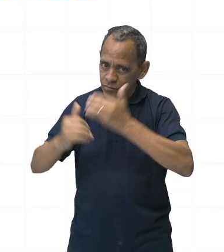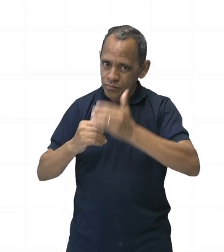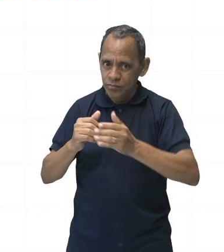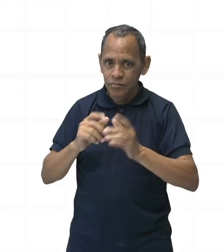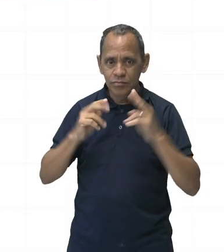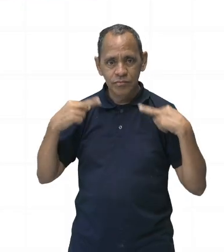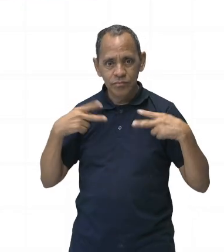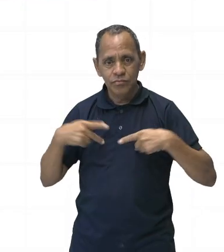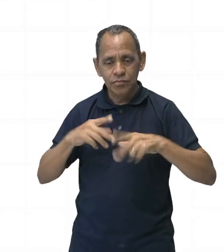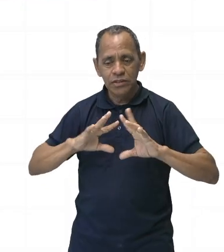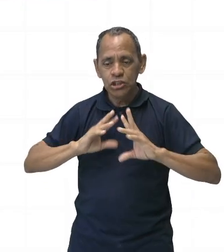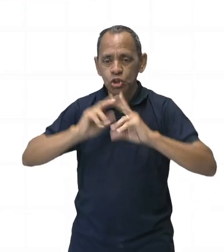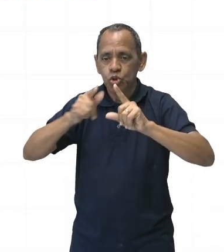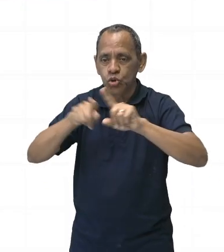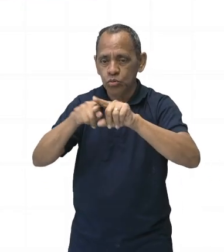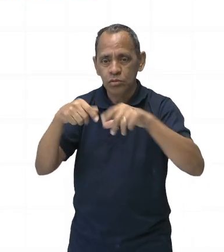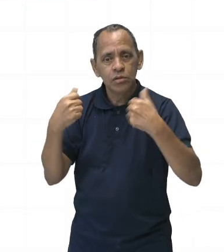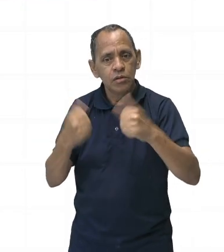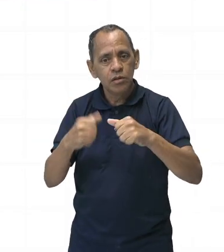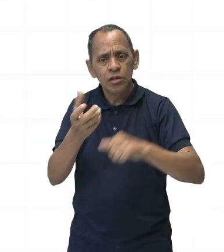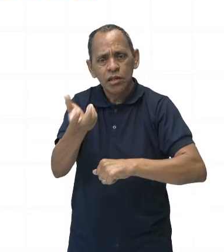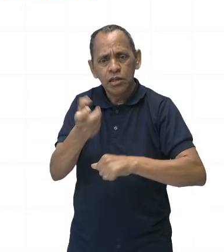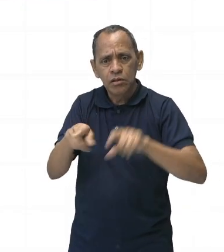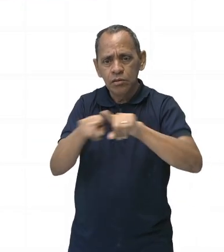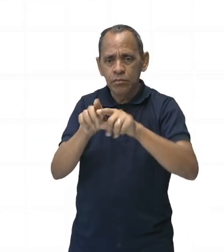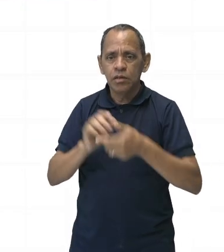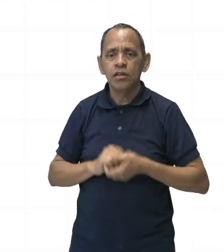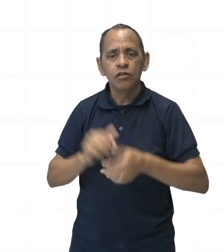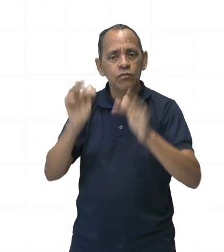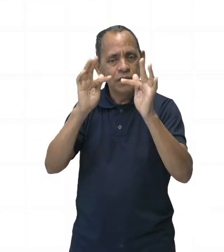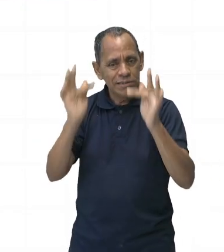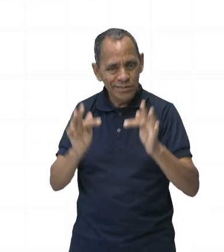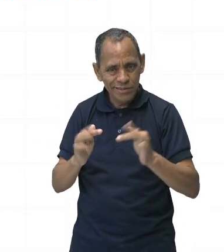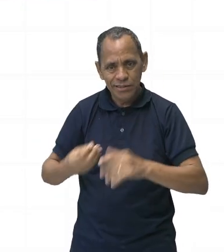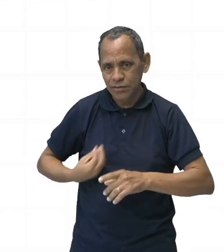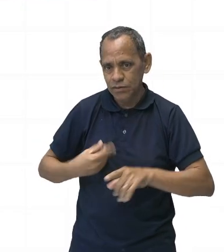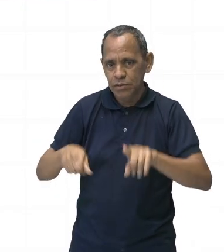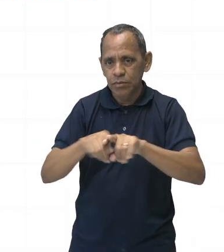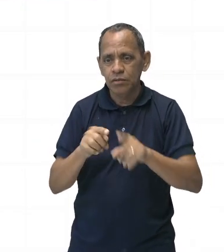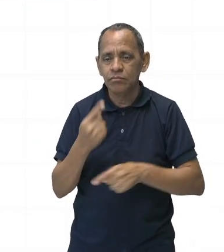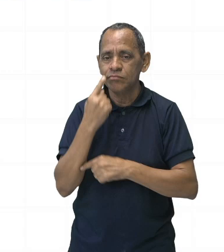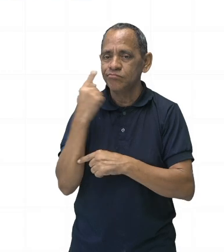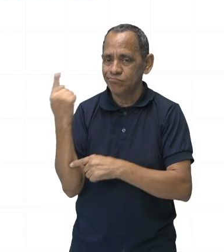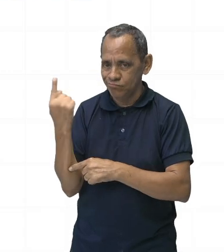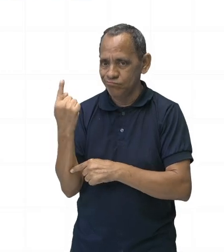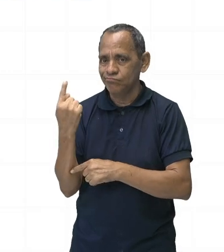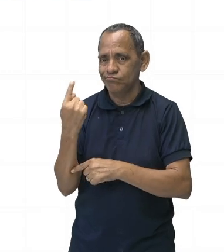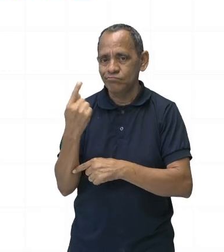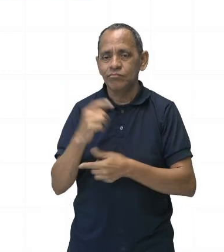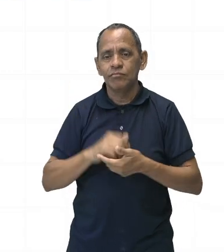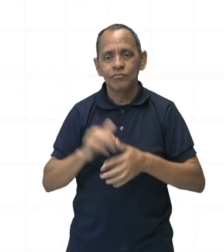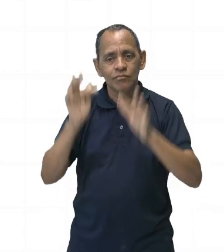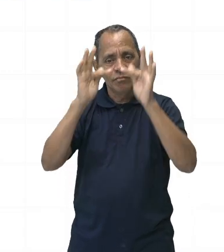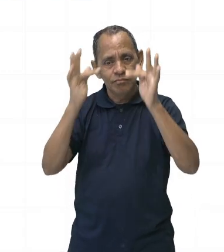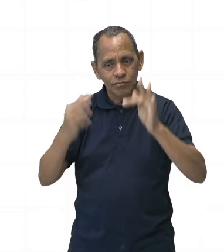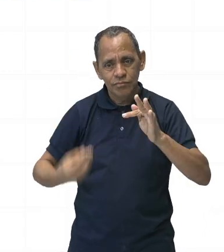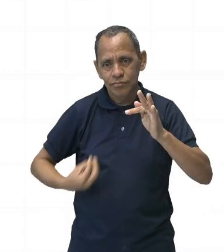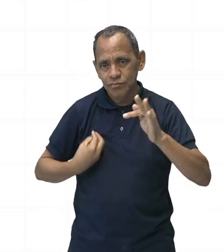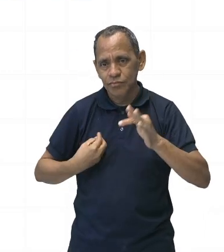nós queremos ser felizes nessa vida. E aqui, ser feliz nessa vida requer